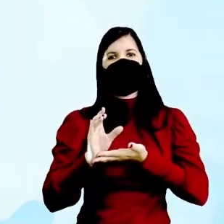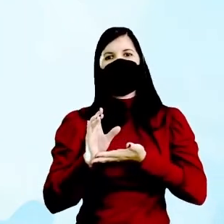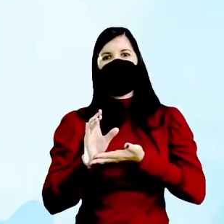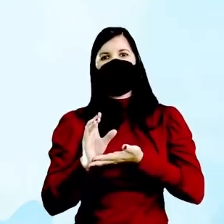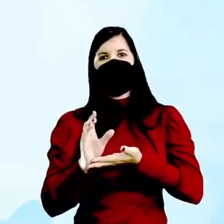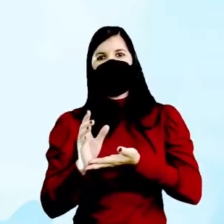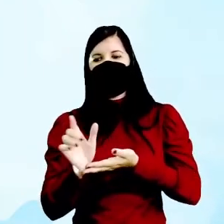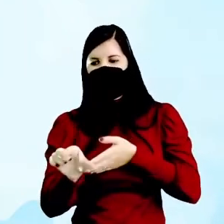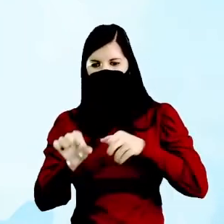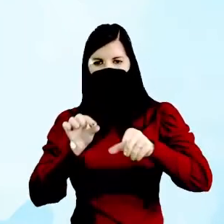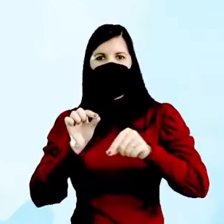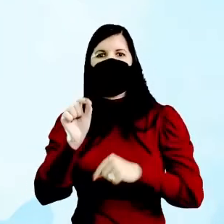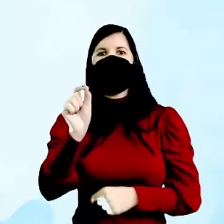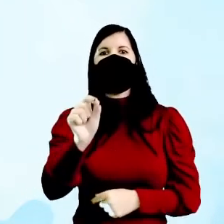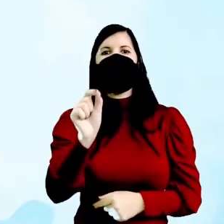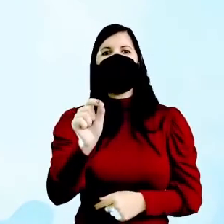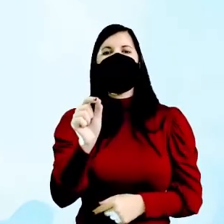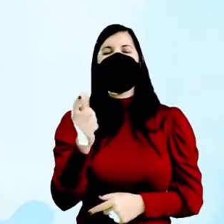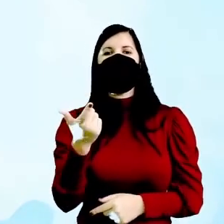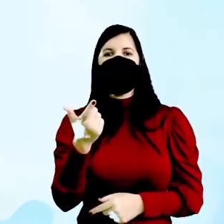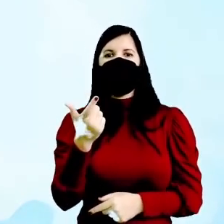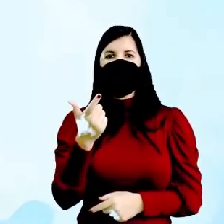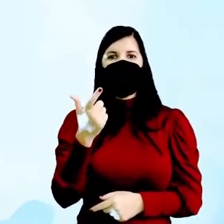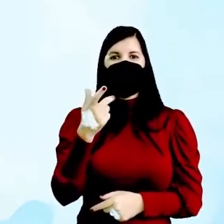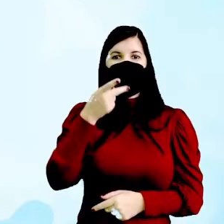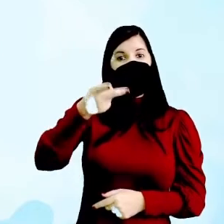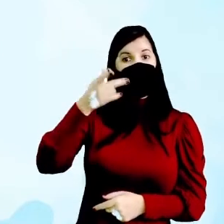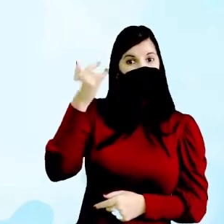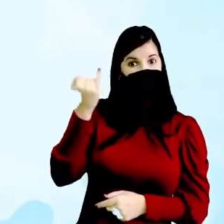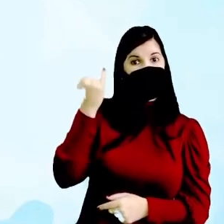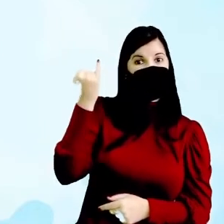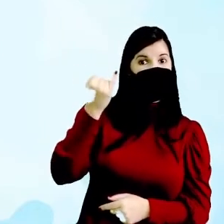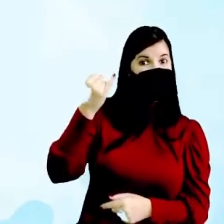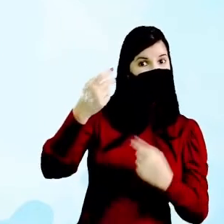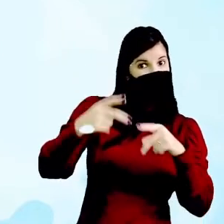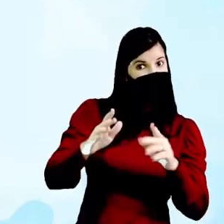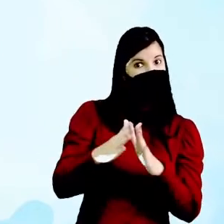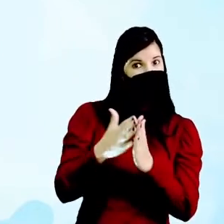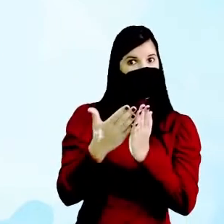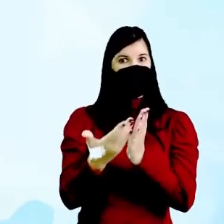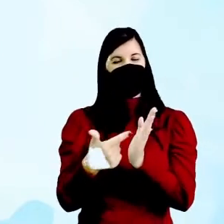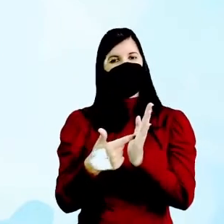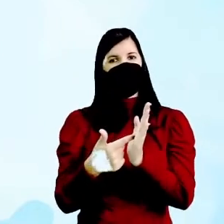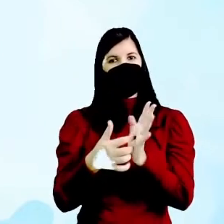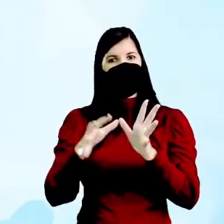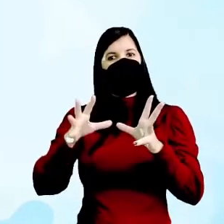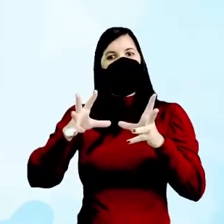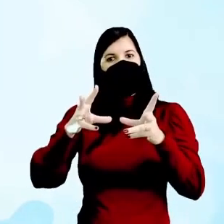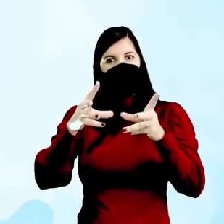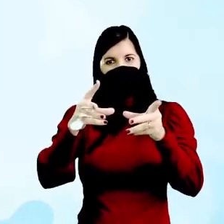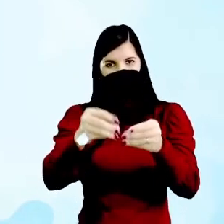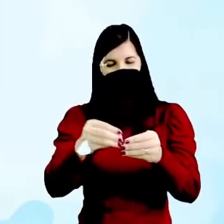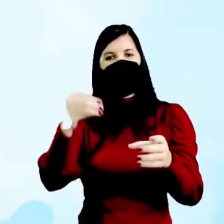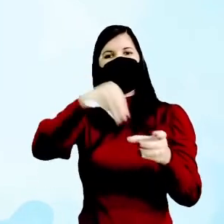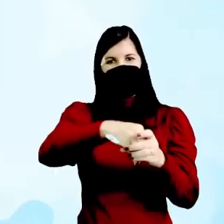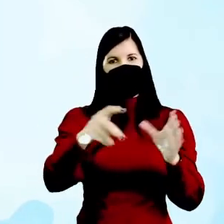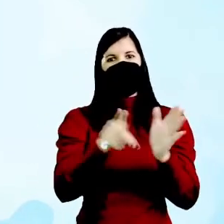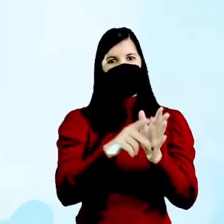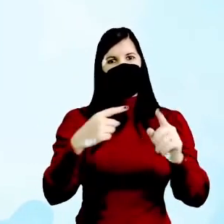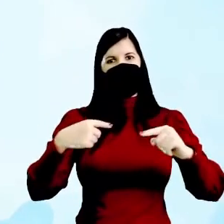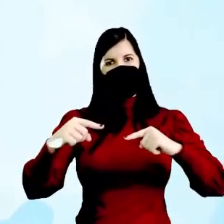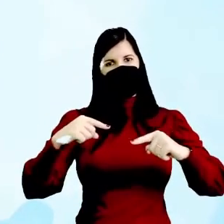quem selecionou aquele livro, quem disse que era importante ter aquele livro naquele acervo. Tudo isso vai estar dentro dessa política. Por isso é